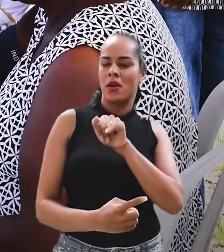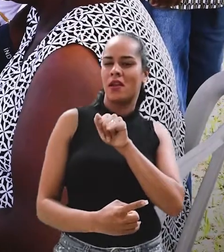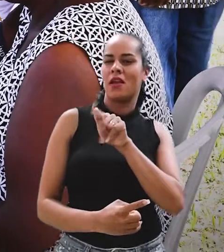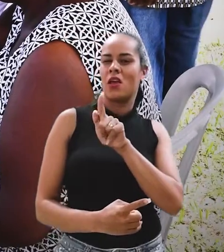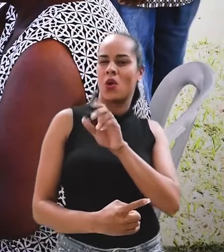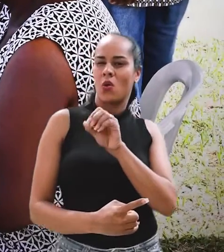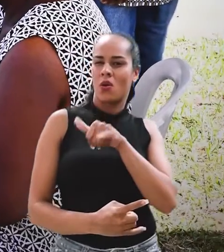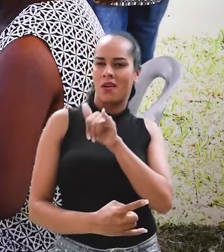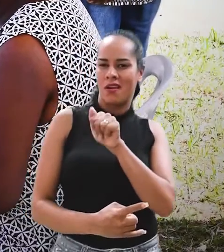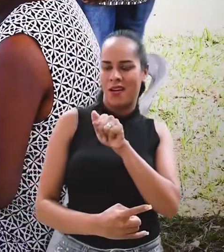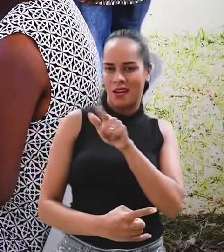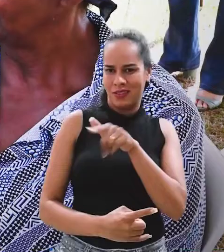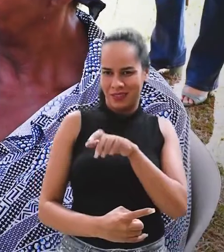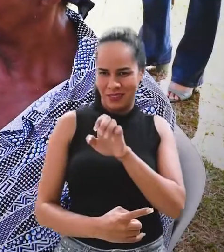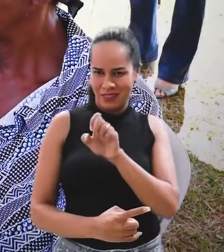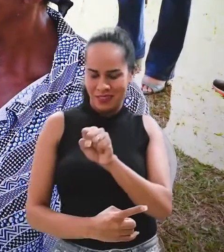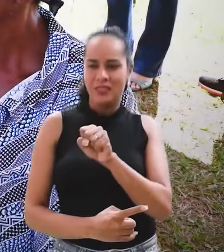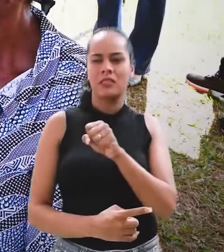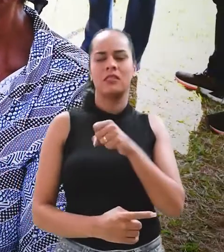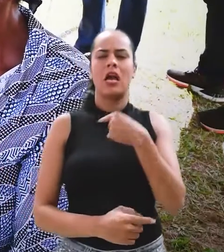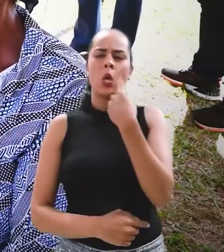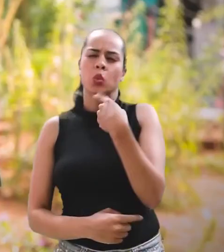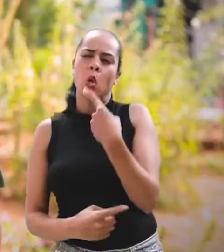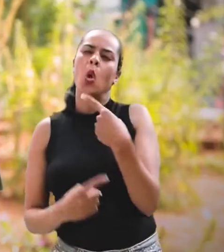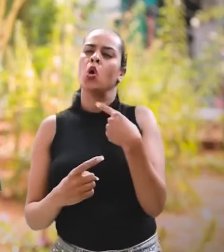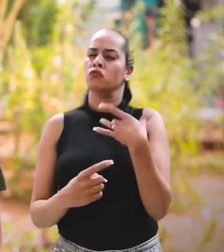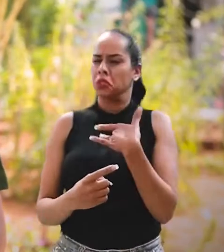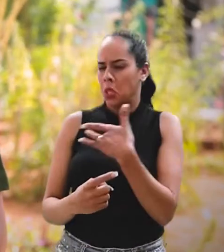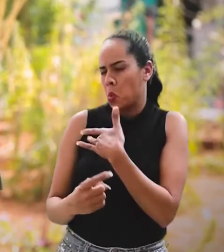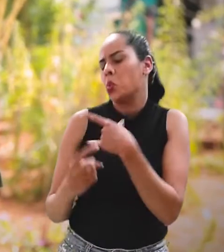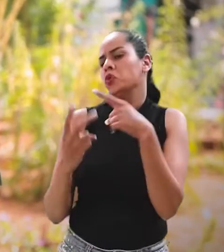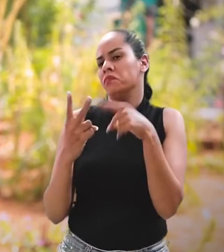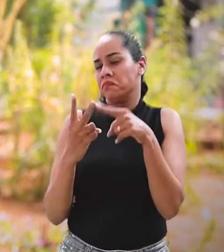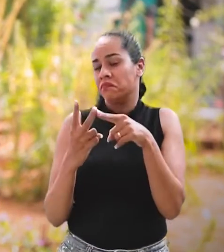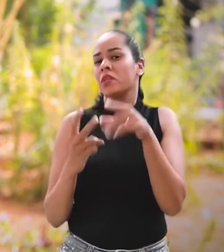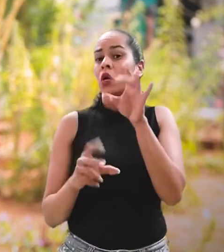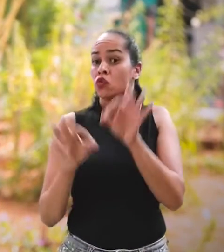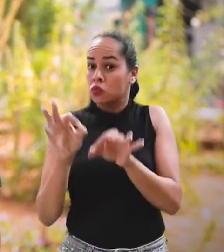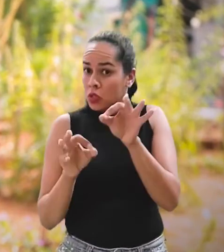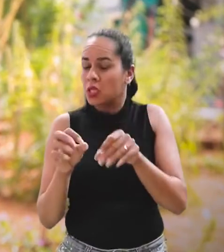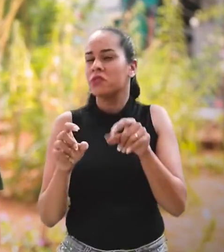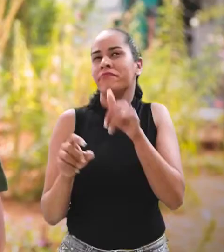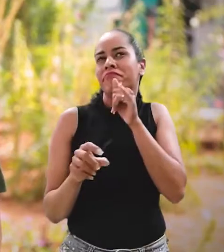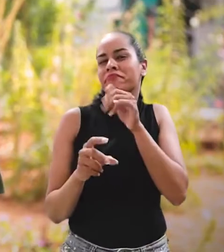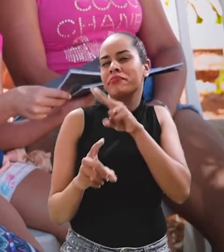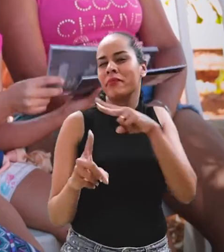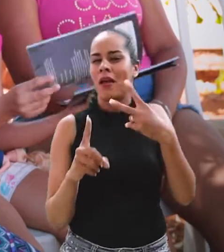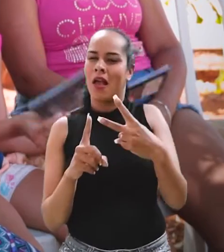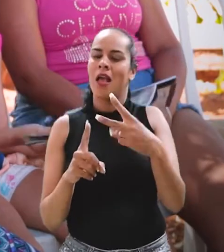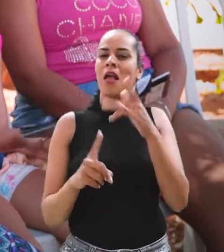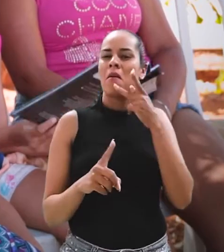odontológico, atendimento voltado à efetivação do direito à saúde. Também na efetivação de demandas jurídicas em